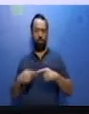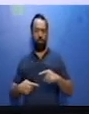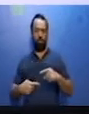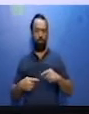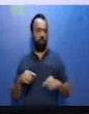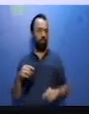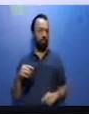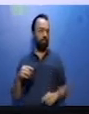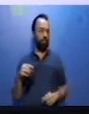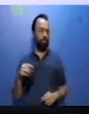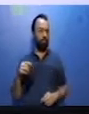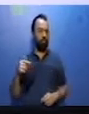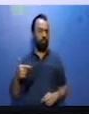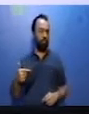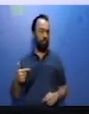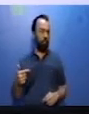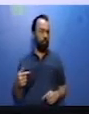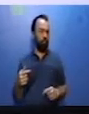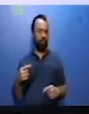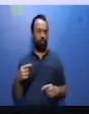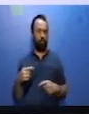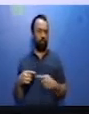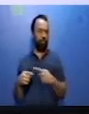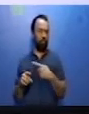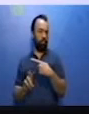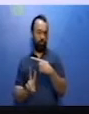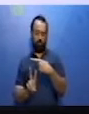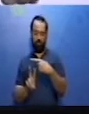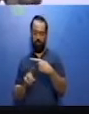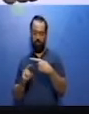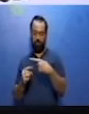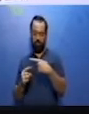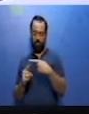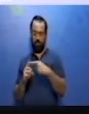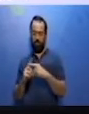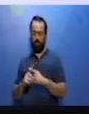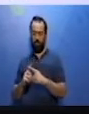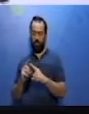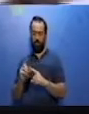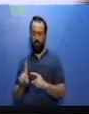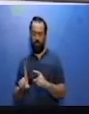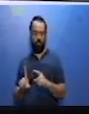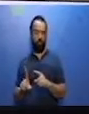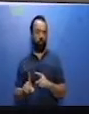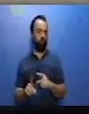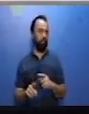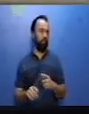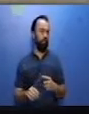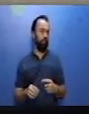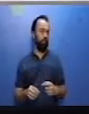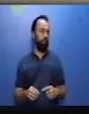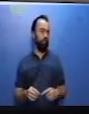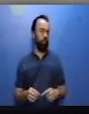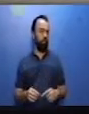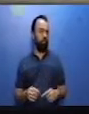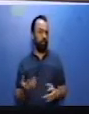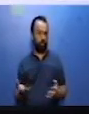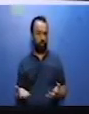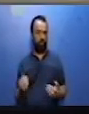um duas vezes um como resolver esse duas vezes um aqui em baixo duas vezes 12